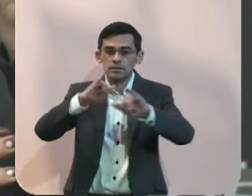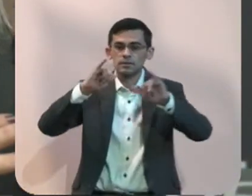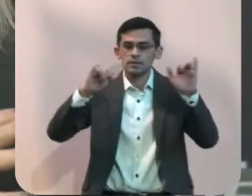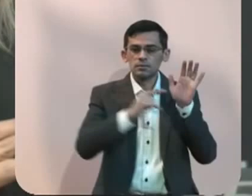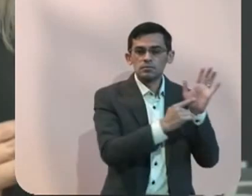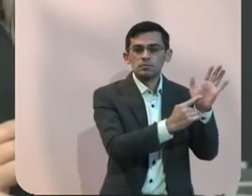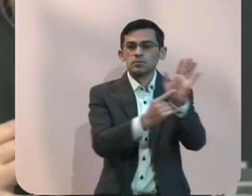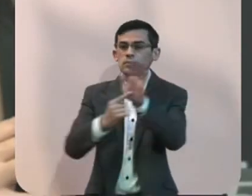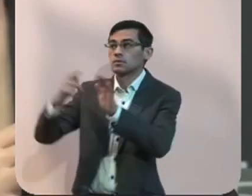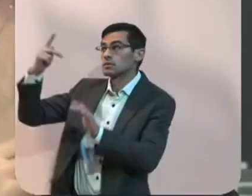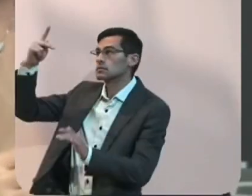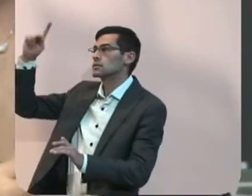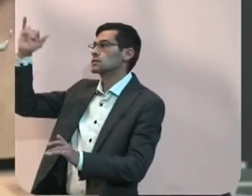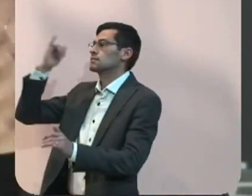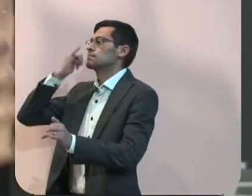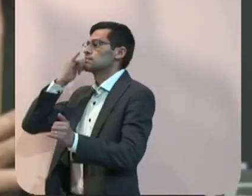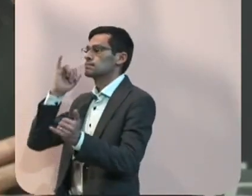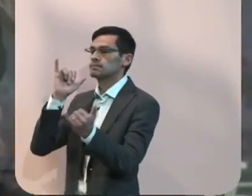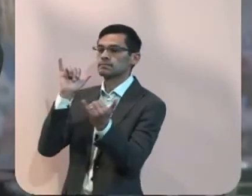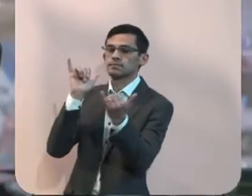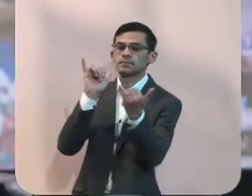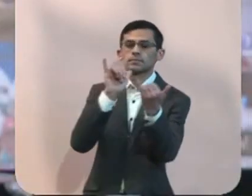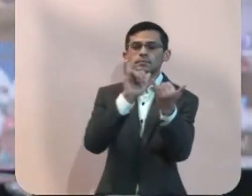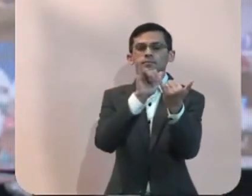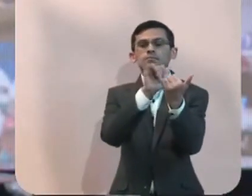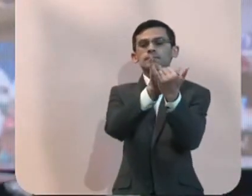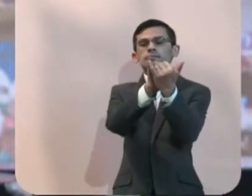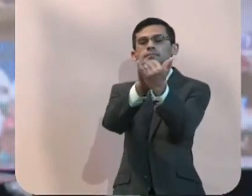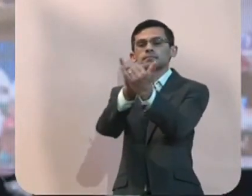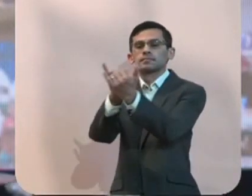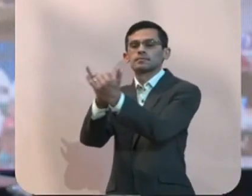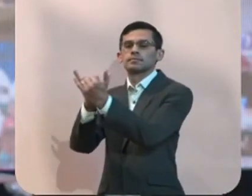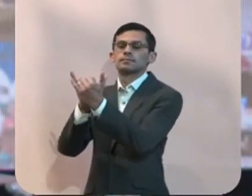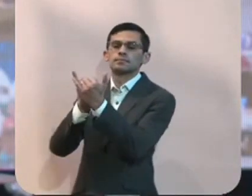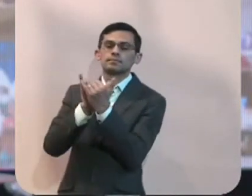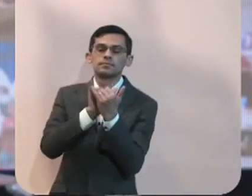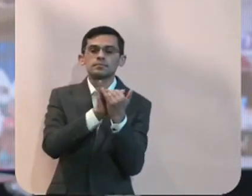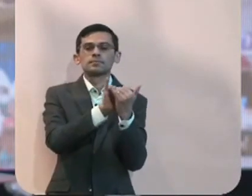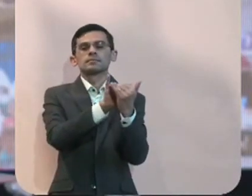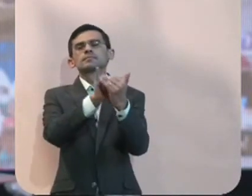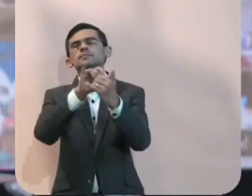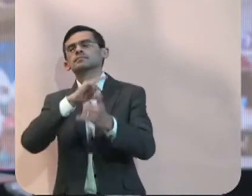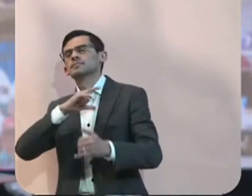dos que proclamam teu perdão.